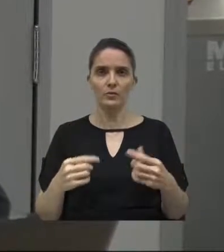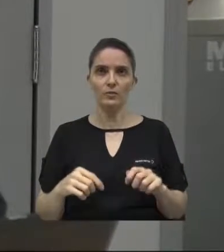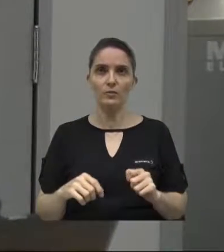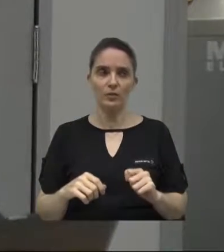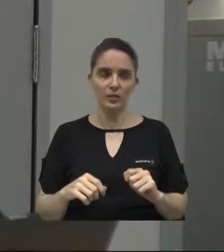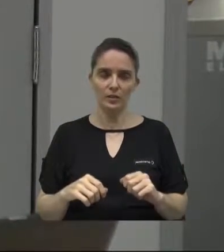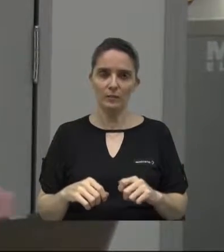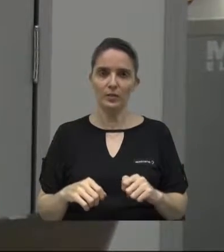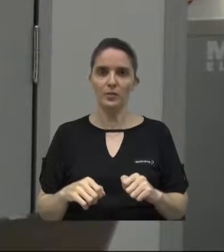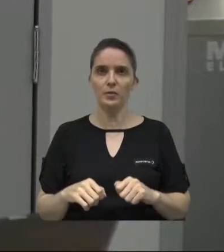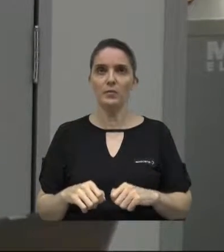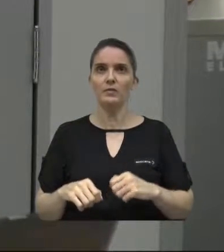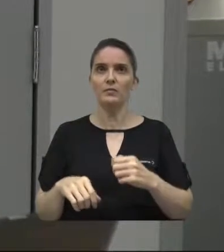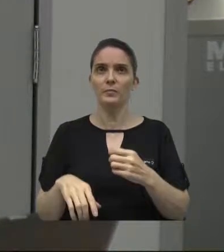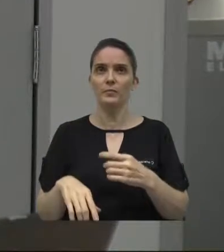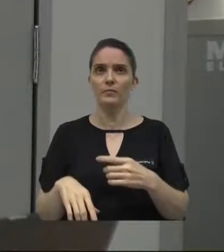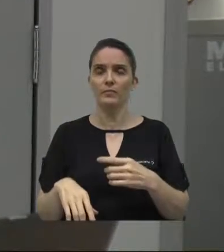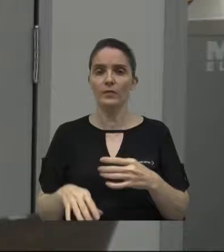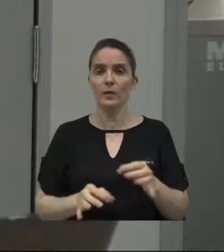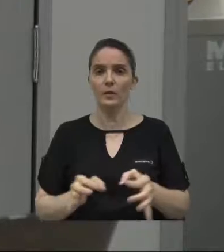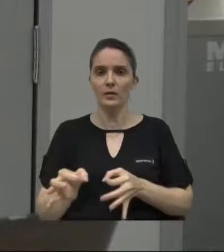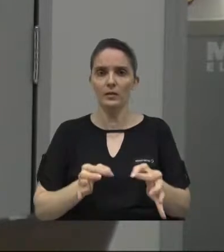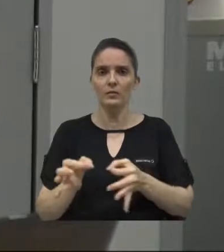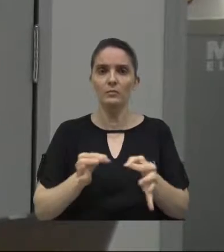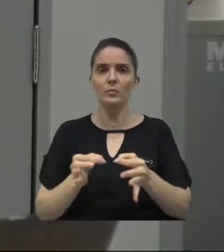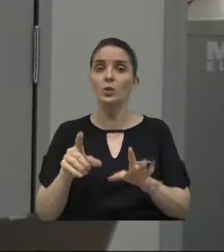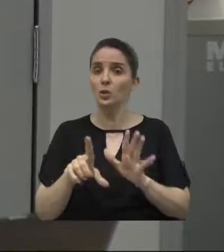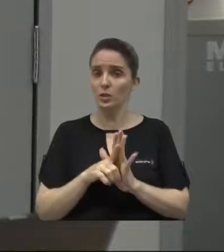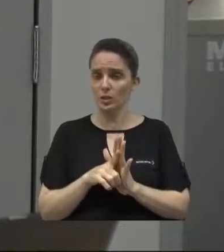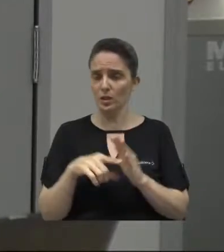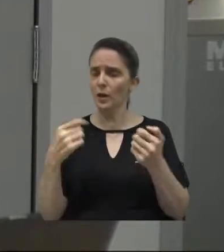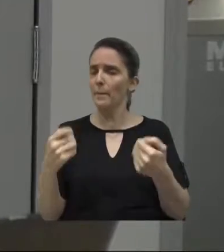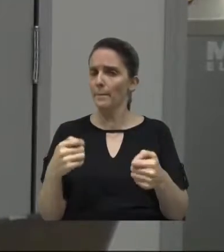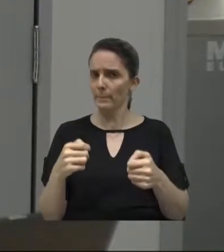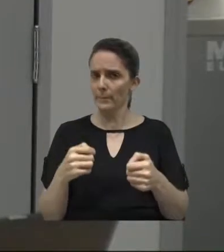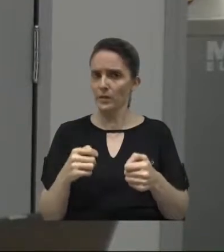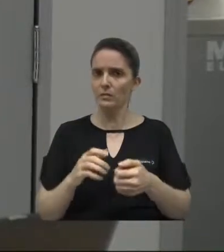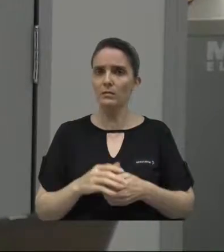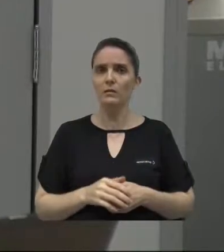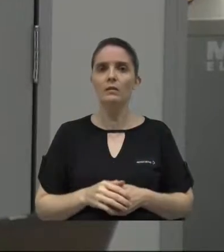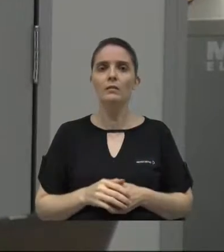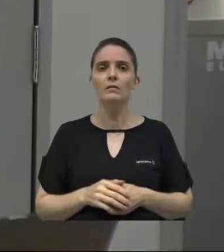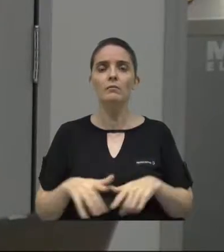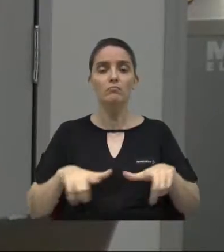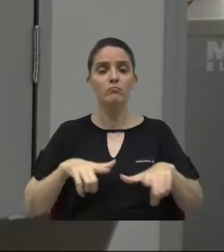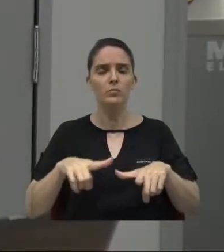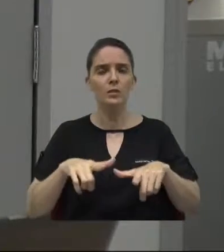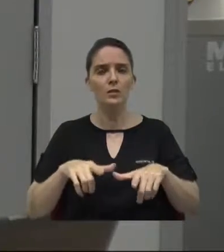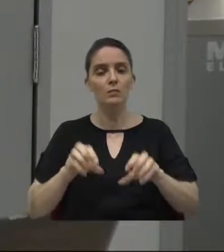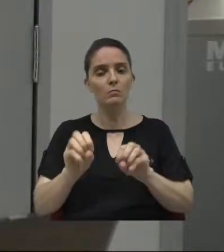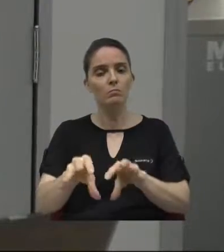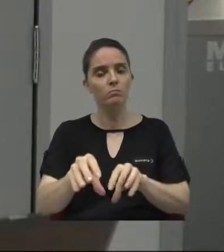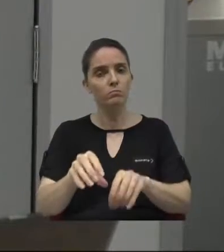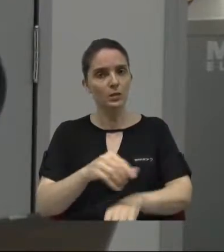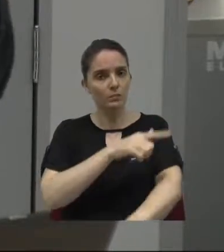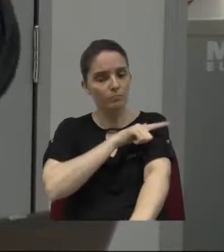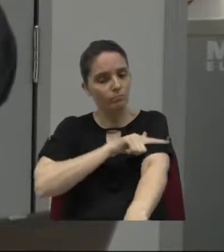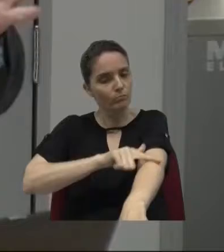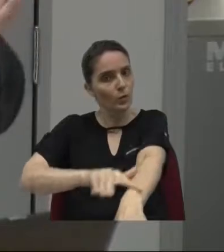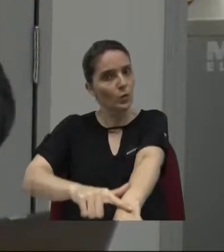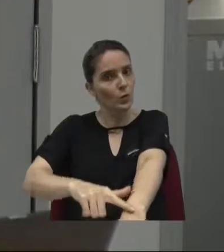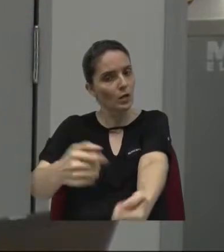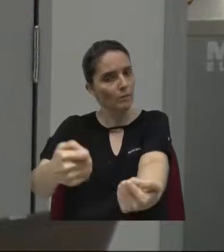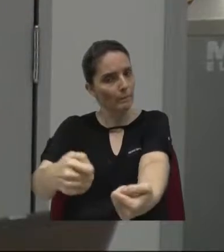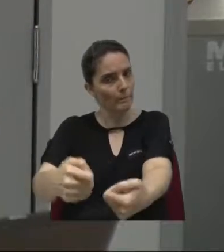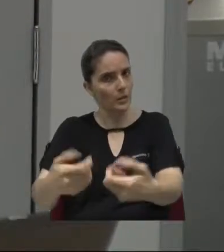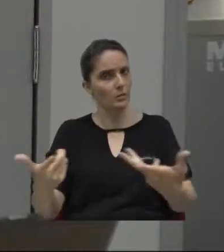legislativos, nós temos que fazer projetos, leis, trabalhos de educação que deem esse despertar para a população, para ter